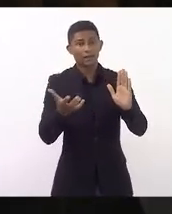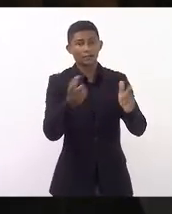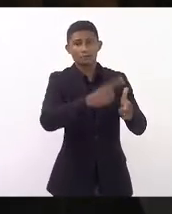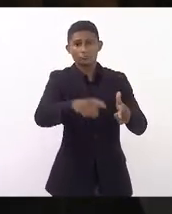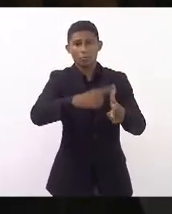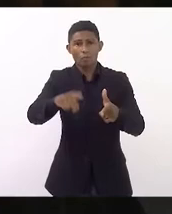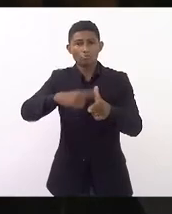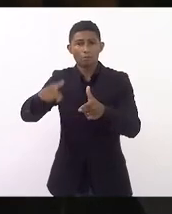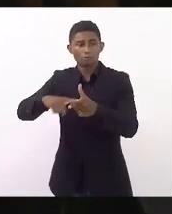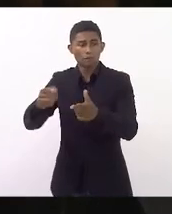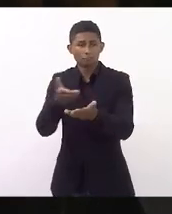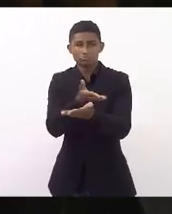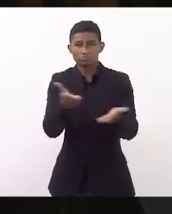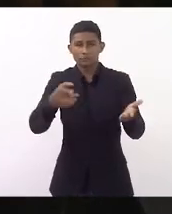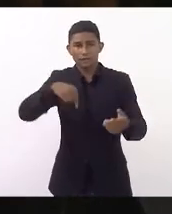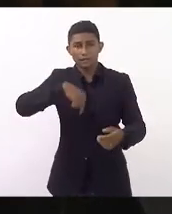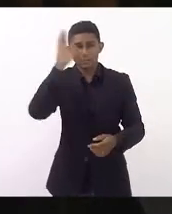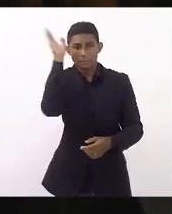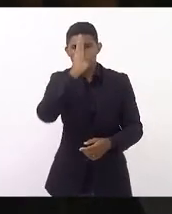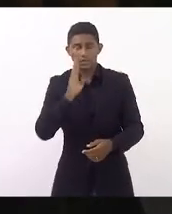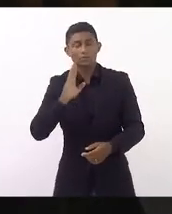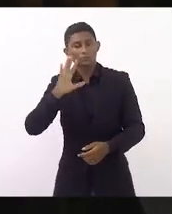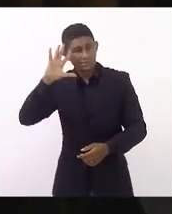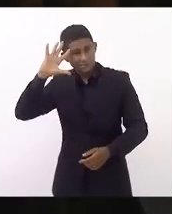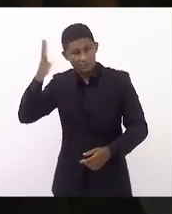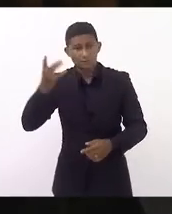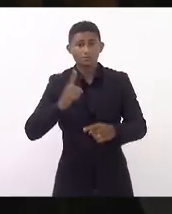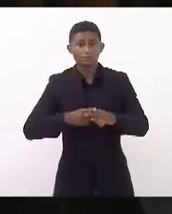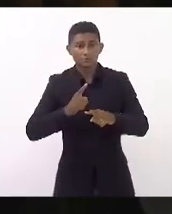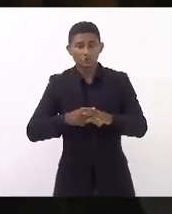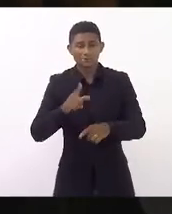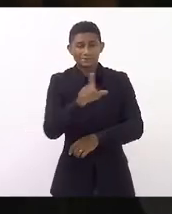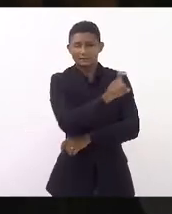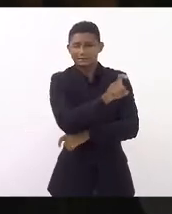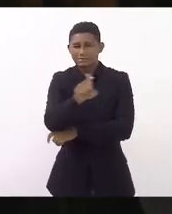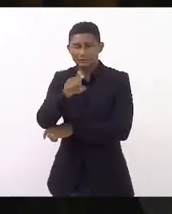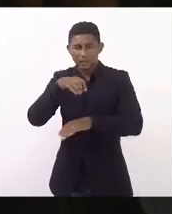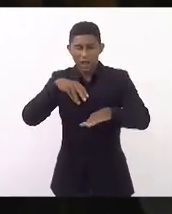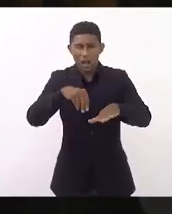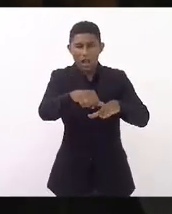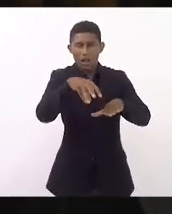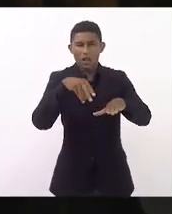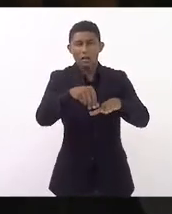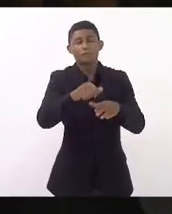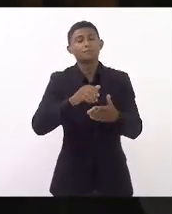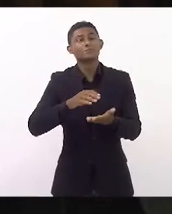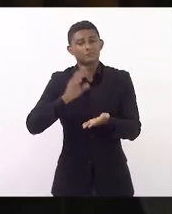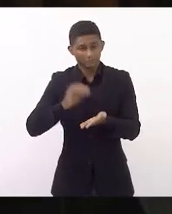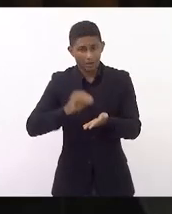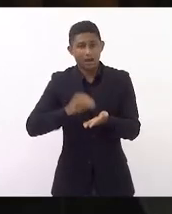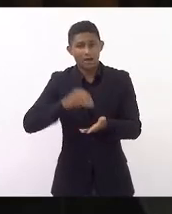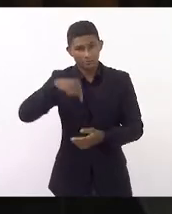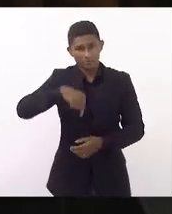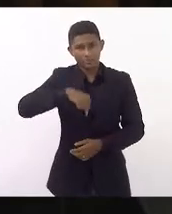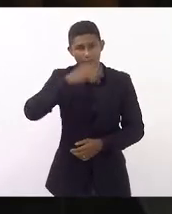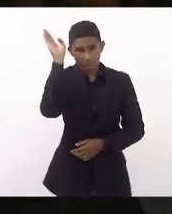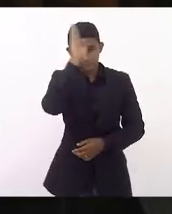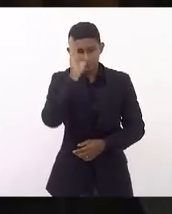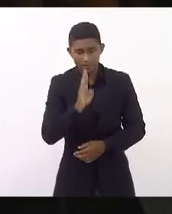no Brasil, que é a ausência de fertilizantes para alimentar a nossa cadeia produtiva. O Brasil